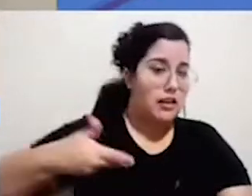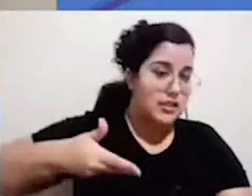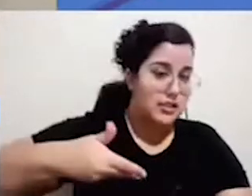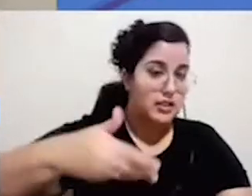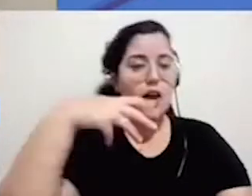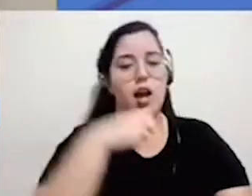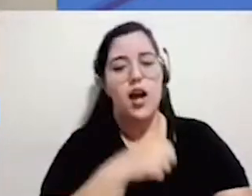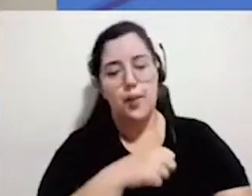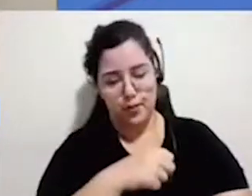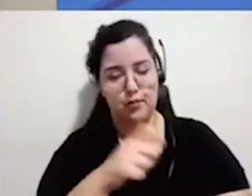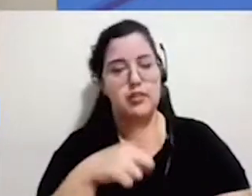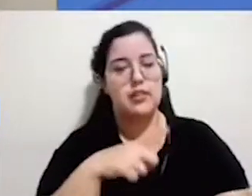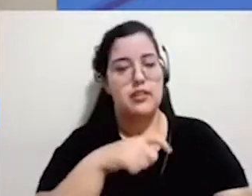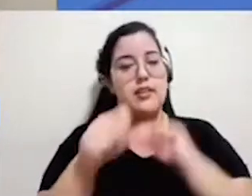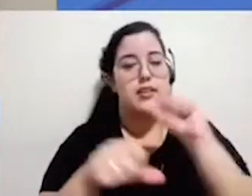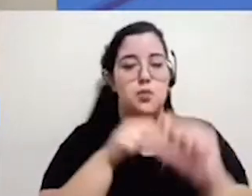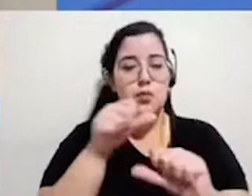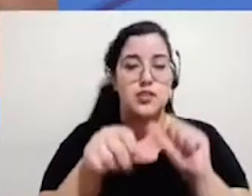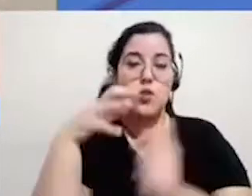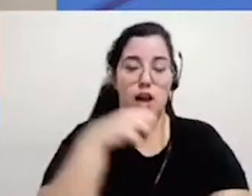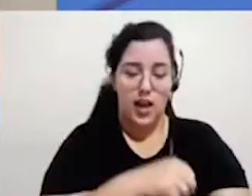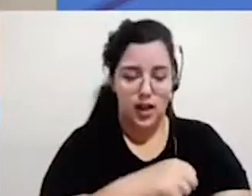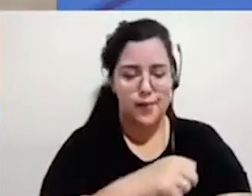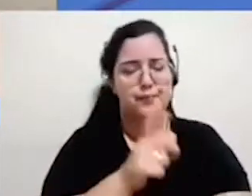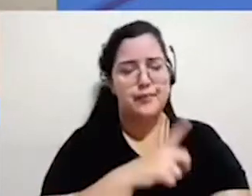de transformação são muito rápidos,